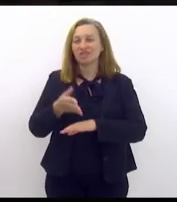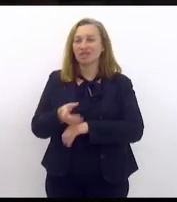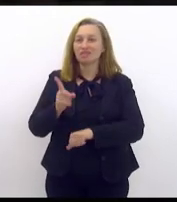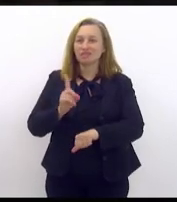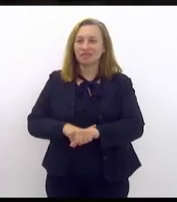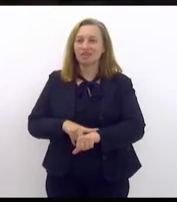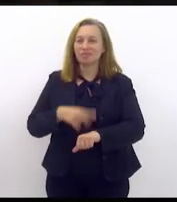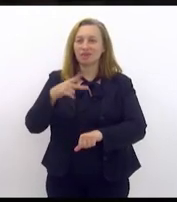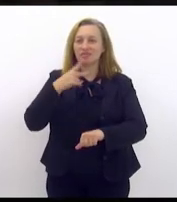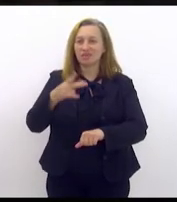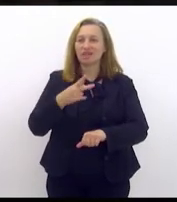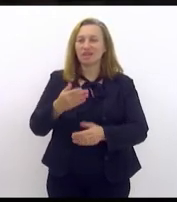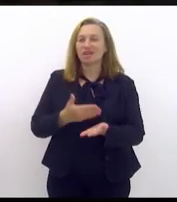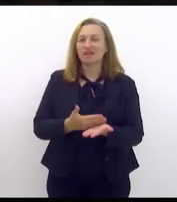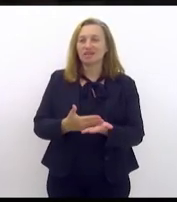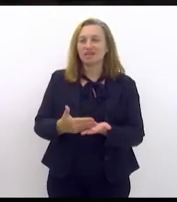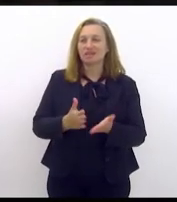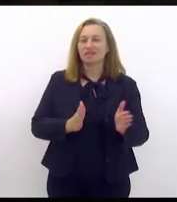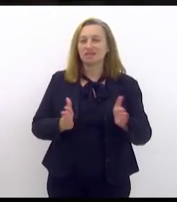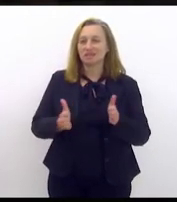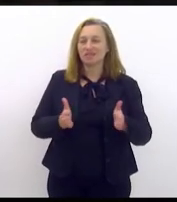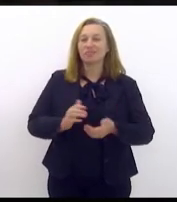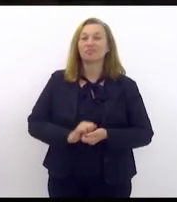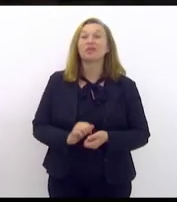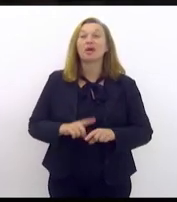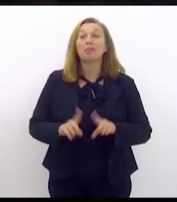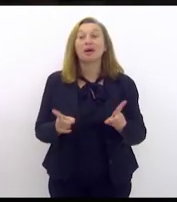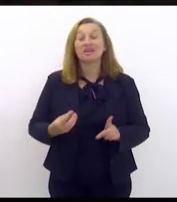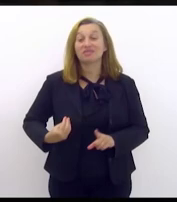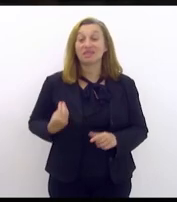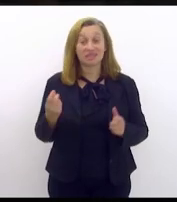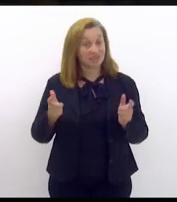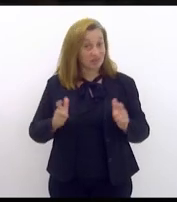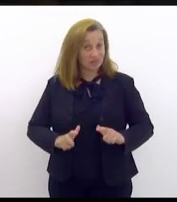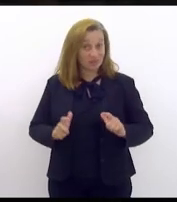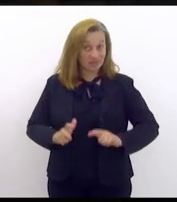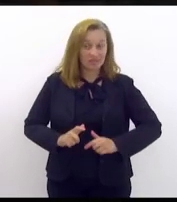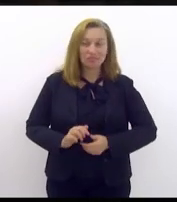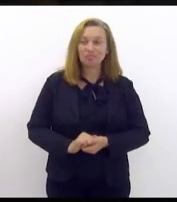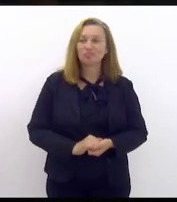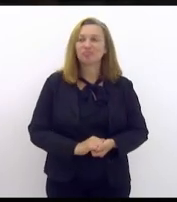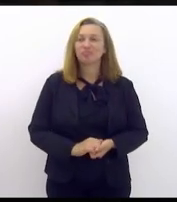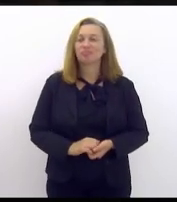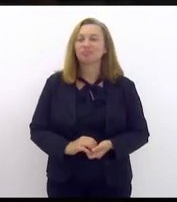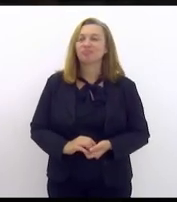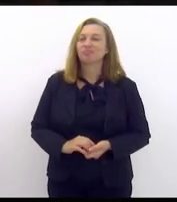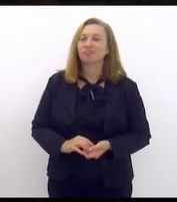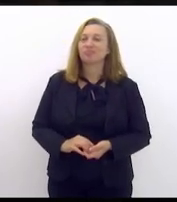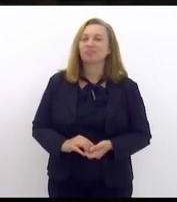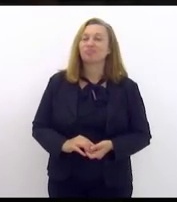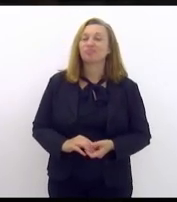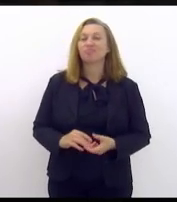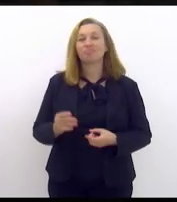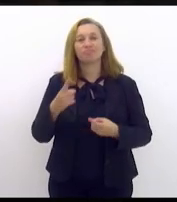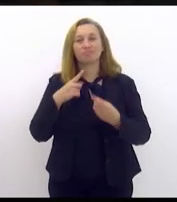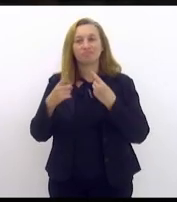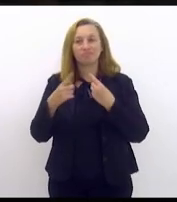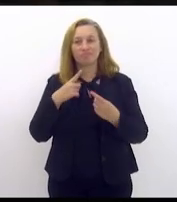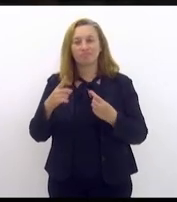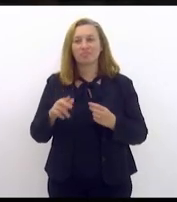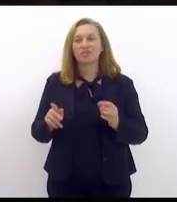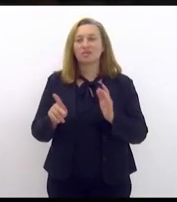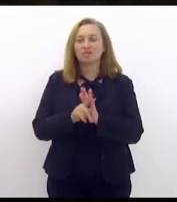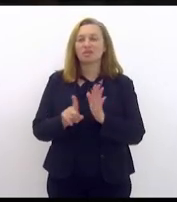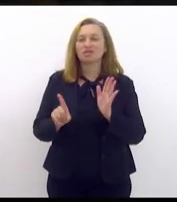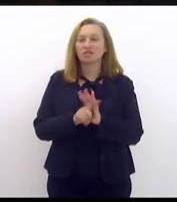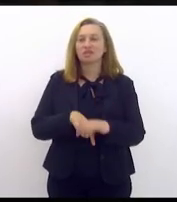falar no expediente inicial. Mas estou aqui agora para discutir o projeto